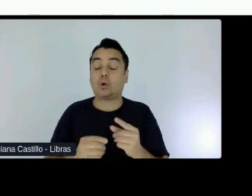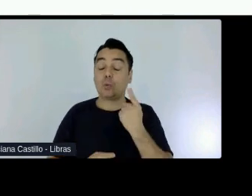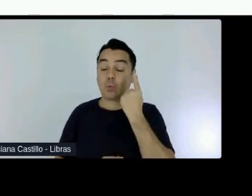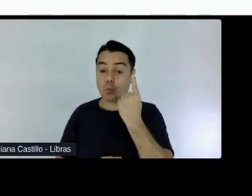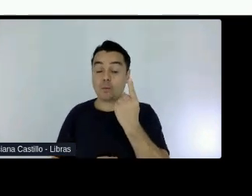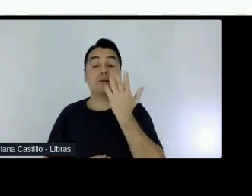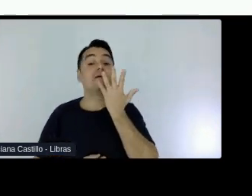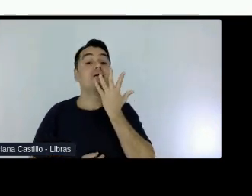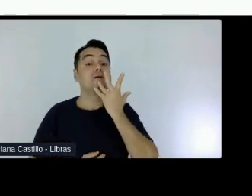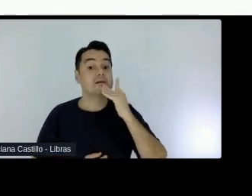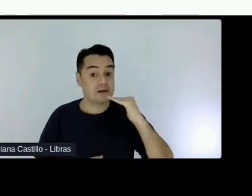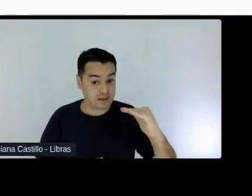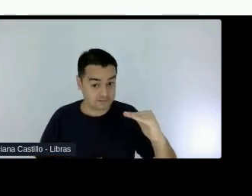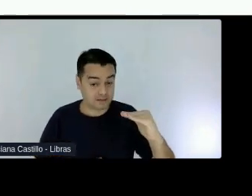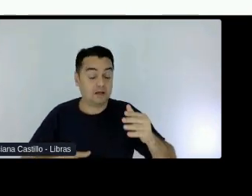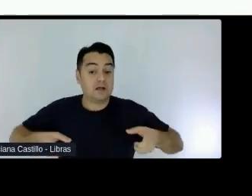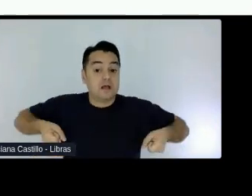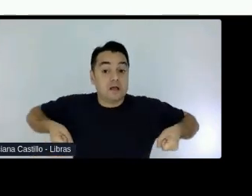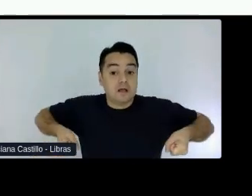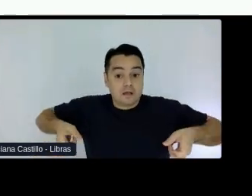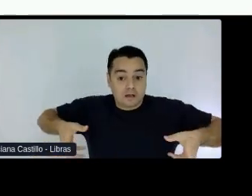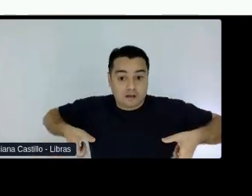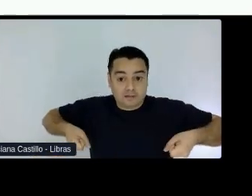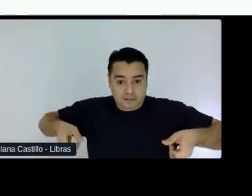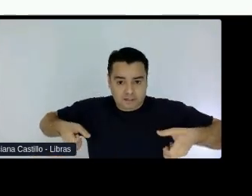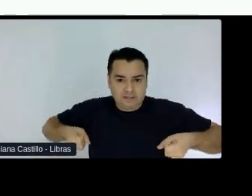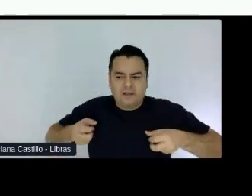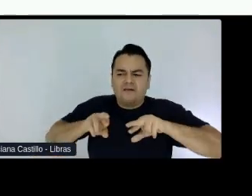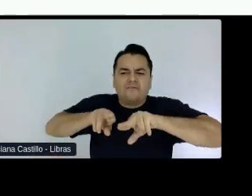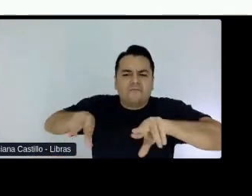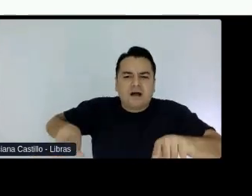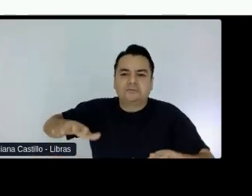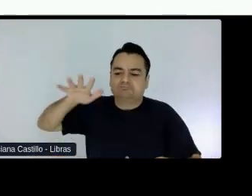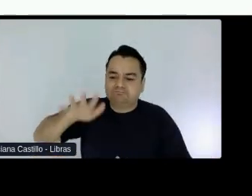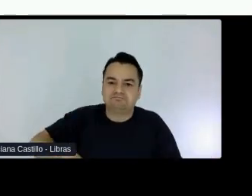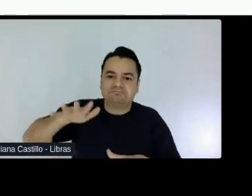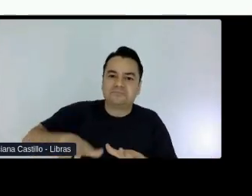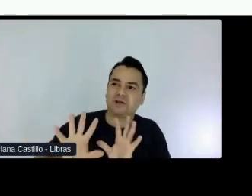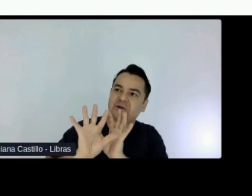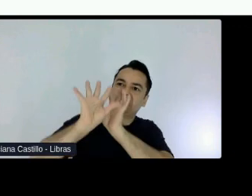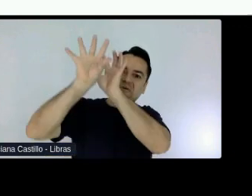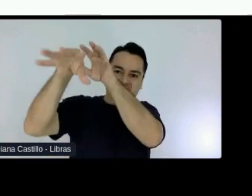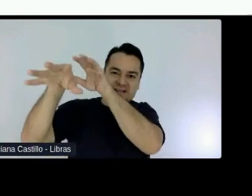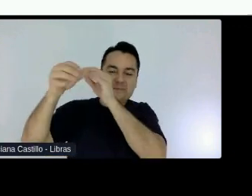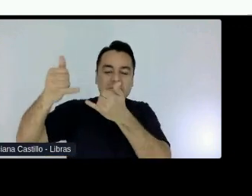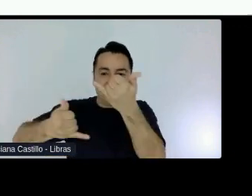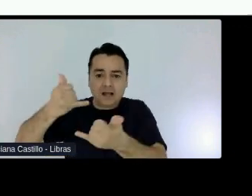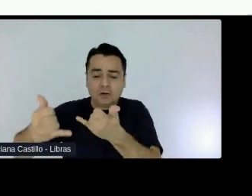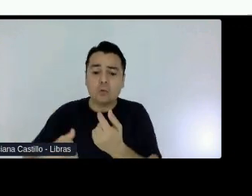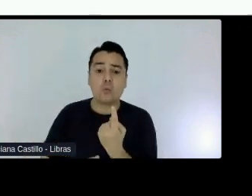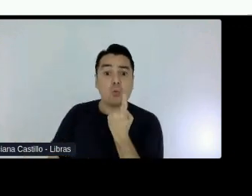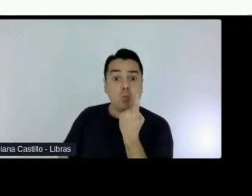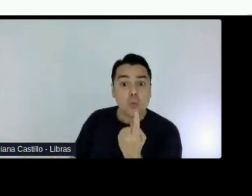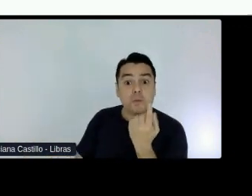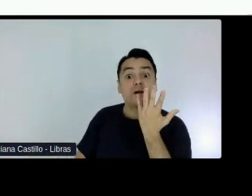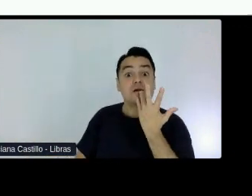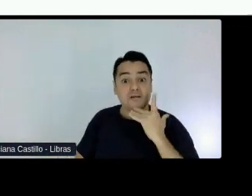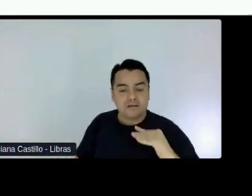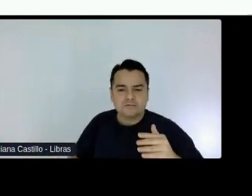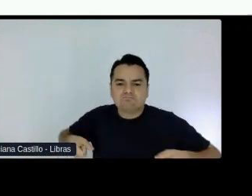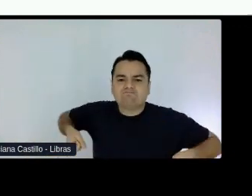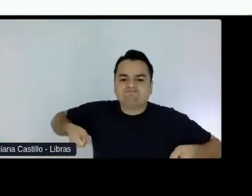criança na cadeira de rodas, tem várias crianças jogando basquete, e tem uma criança na cadeira de rodas, e aí